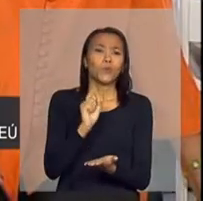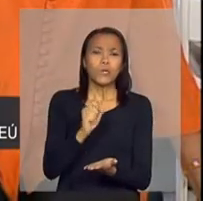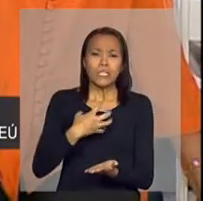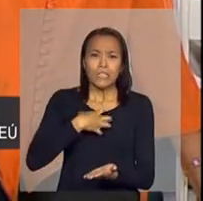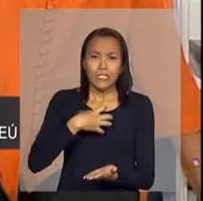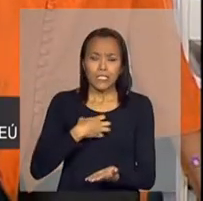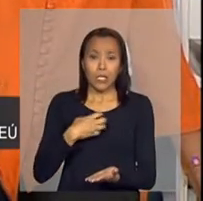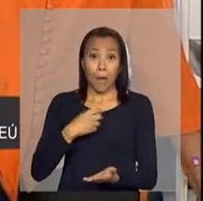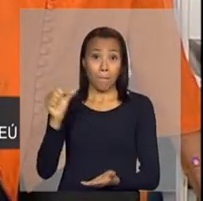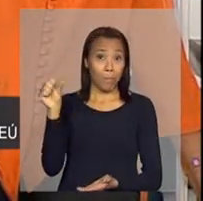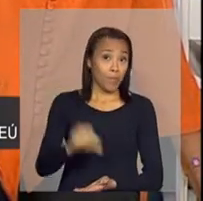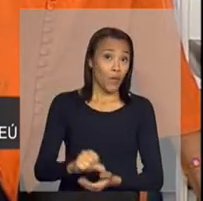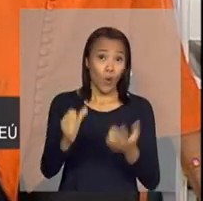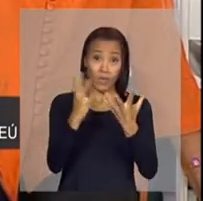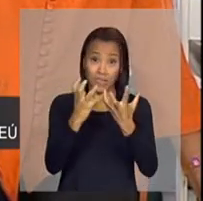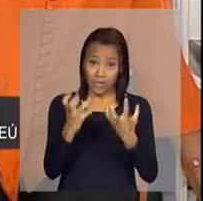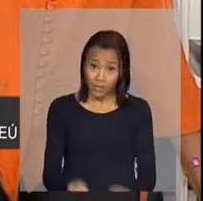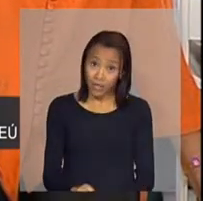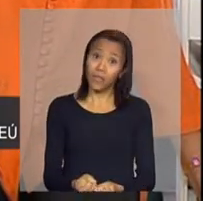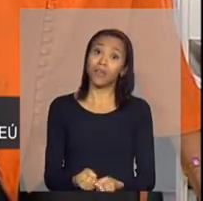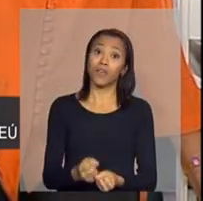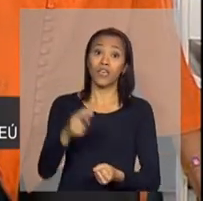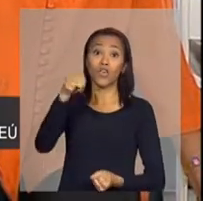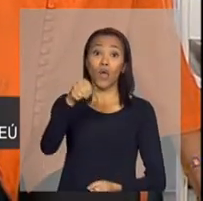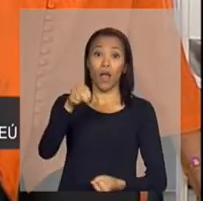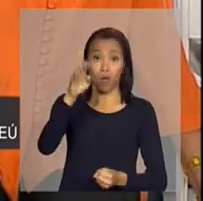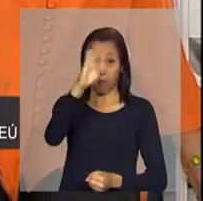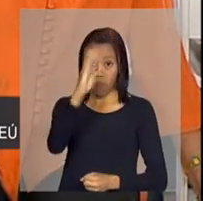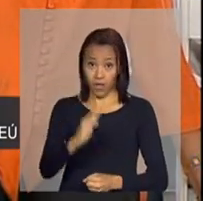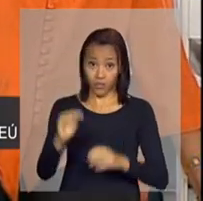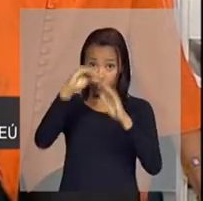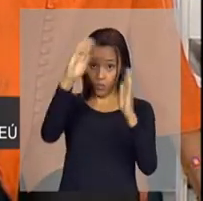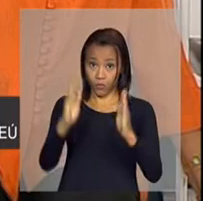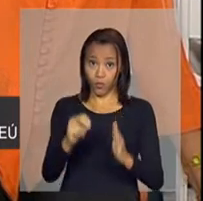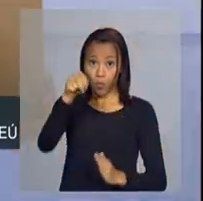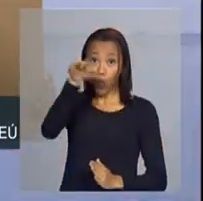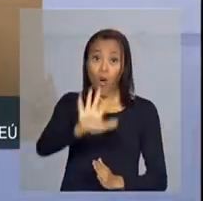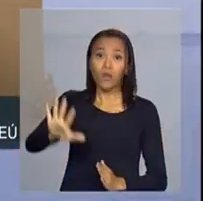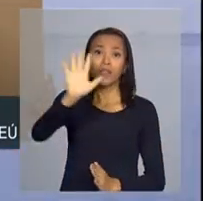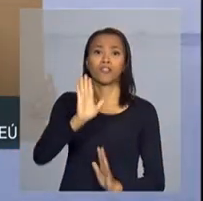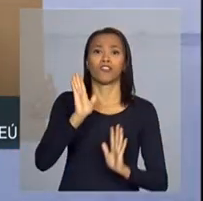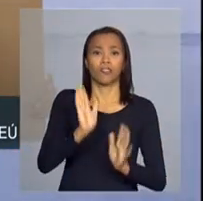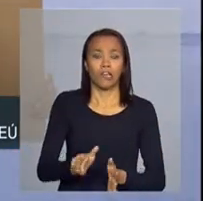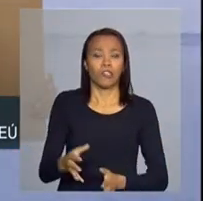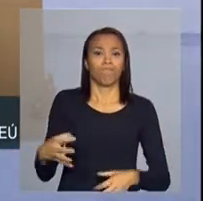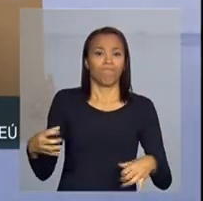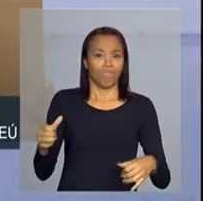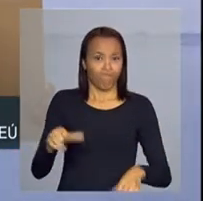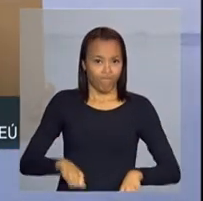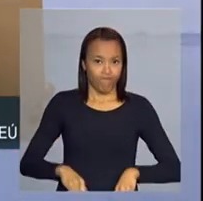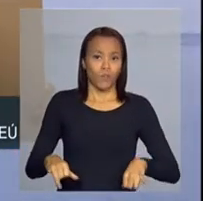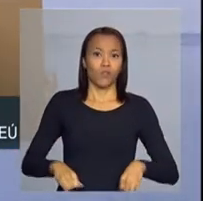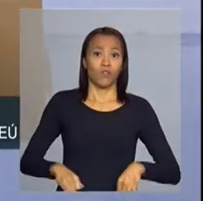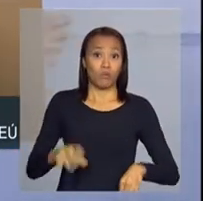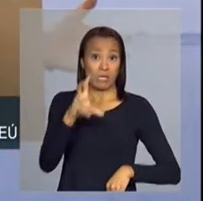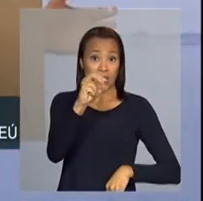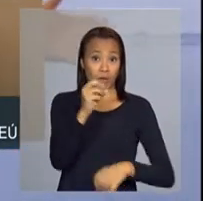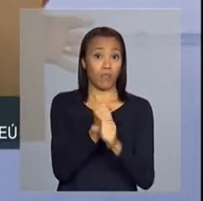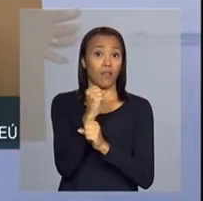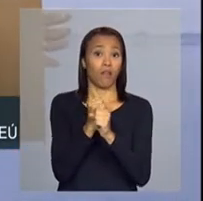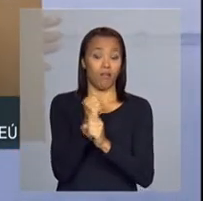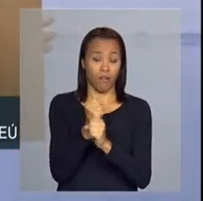seca que o Nordeste já experimentou nos últimos 50 anos, que